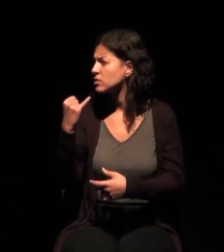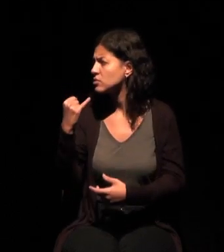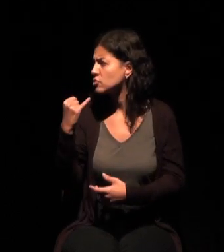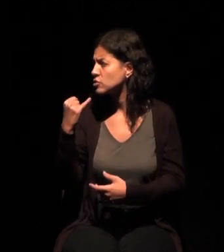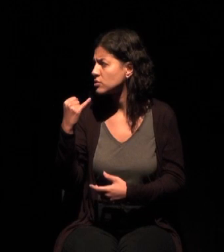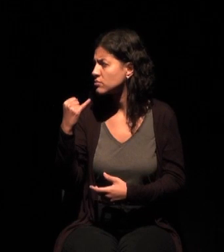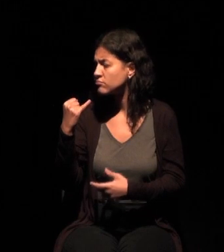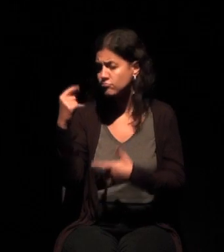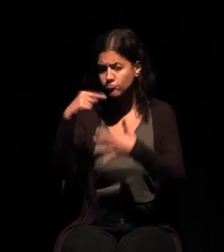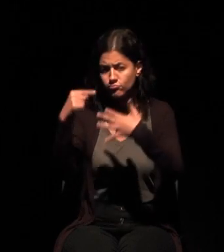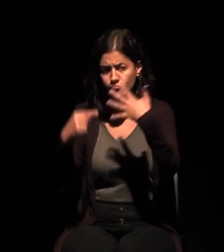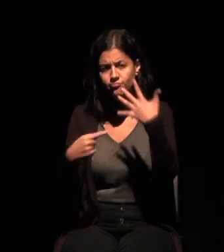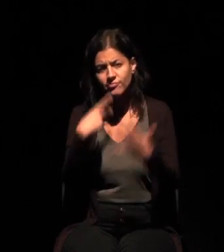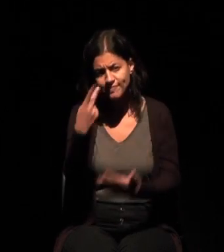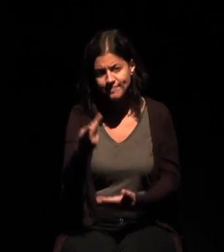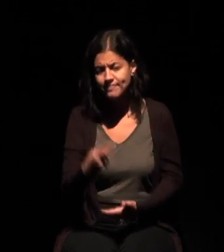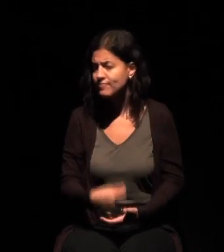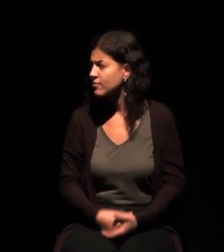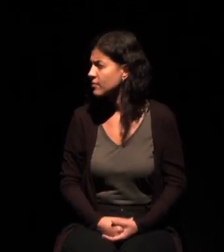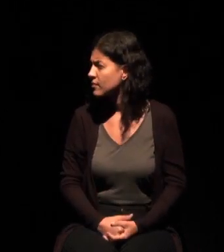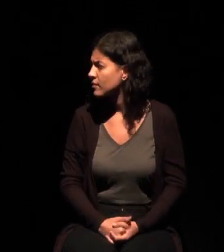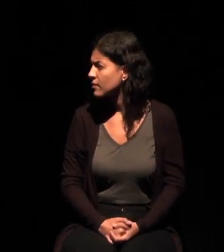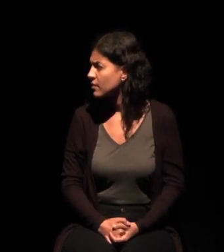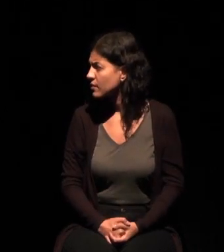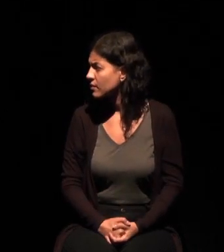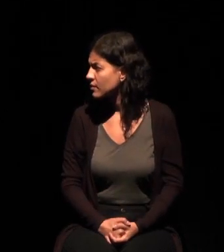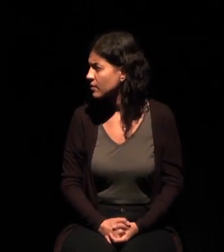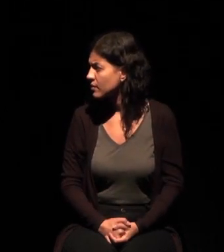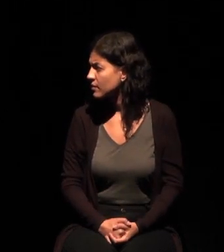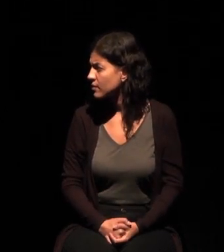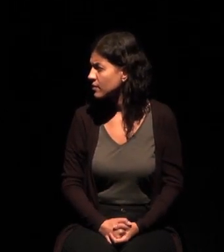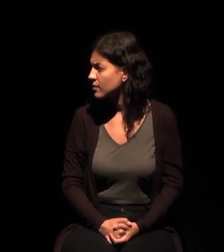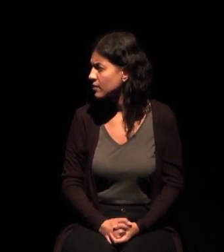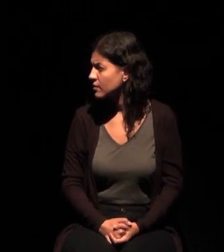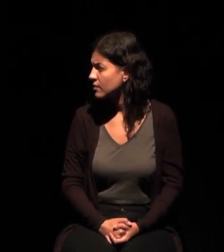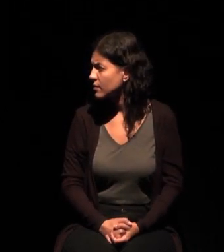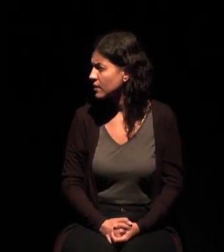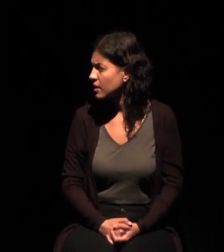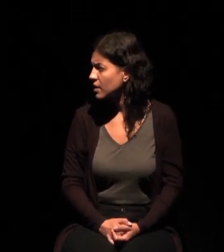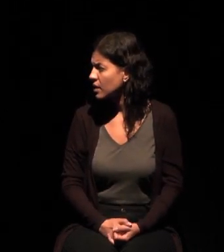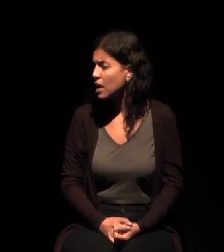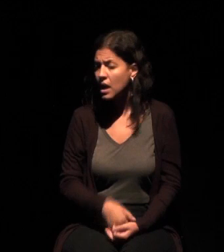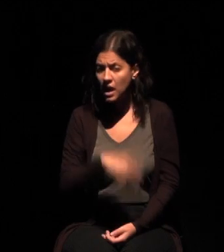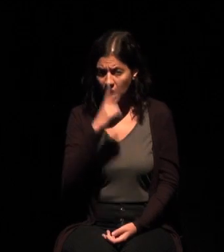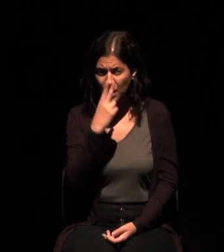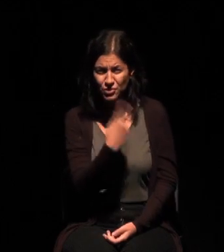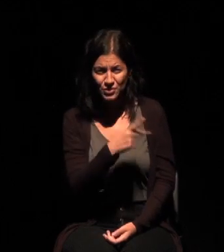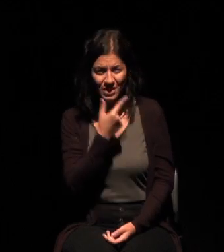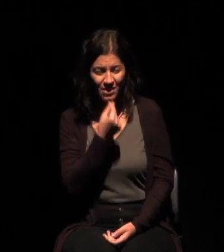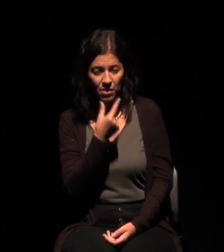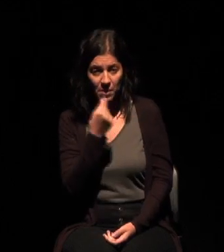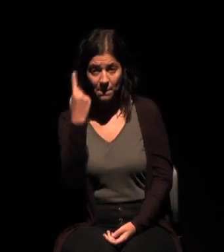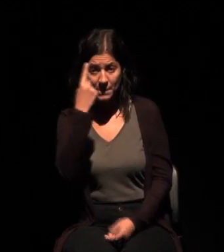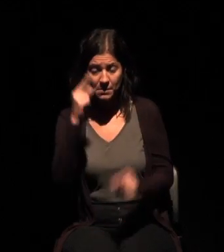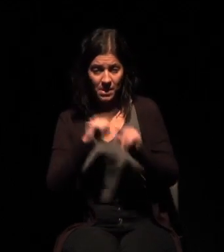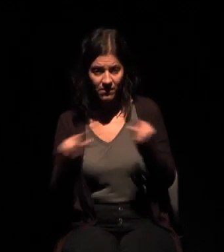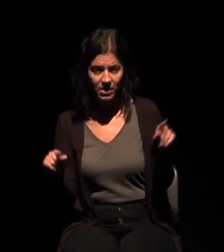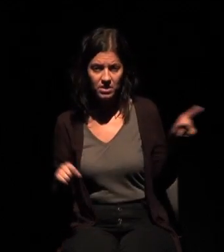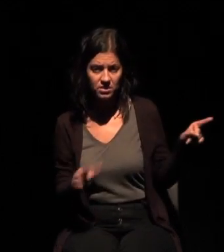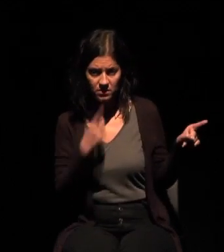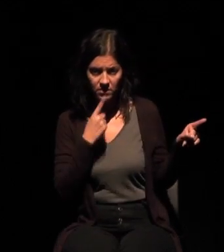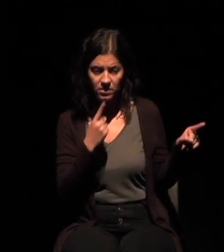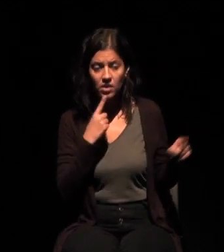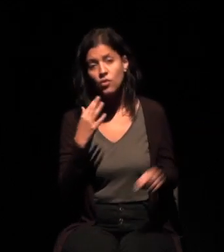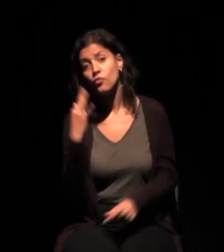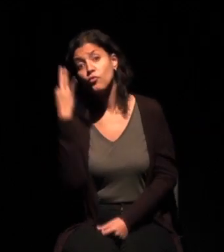foi muito interessante ver a primeira frase creio que foi a sua primeira fase quando começou a falar o futuro para nós é algo bem